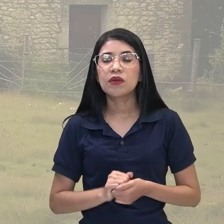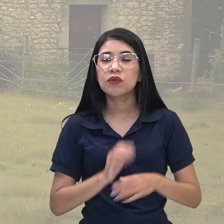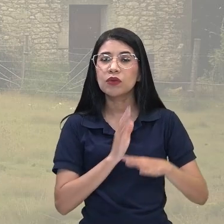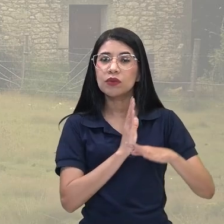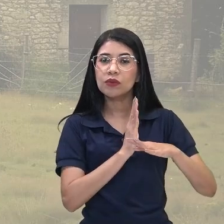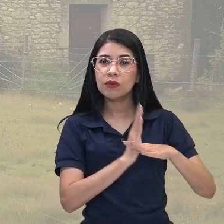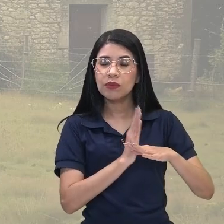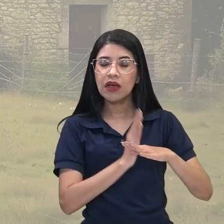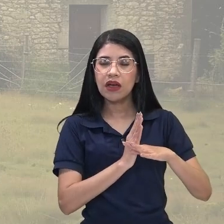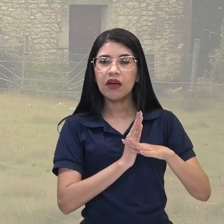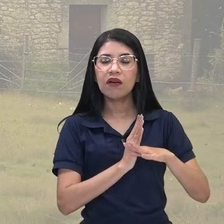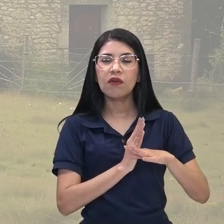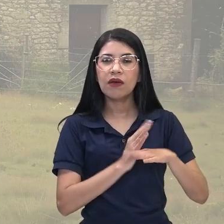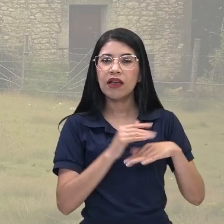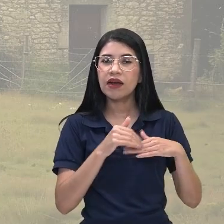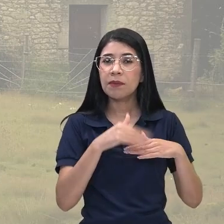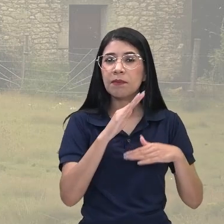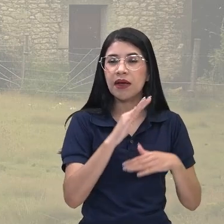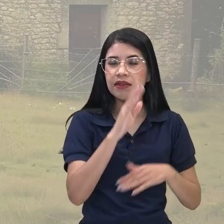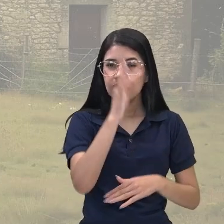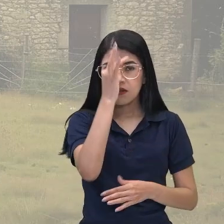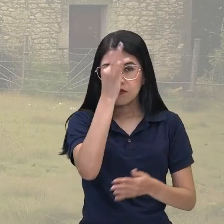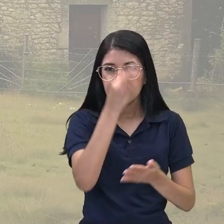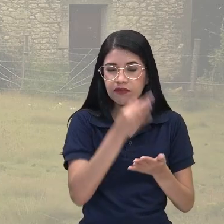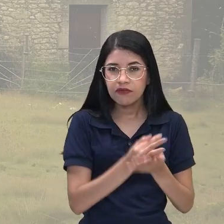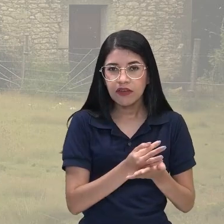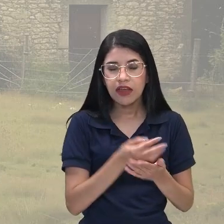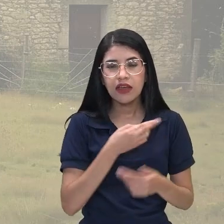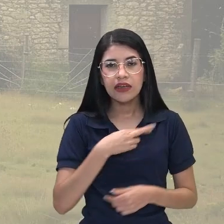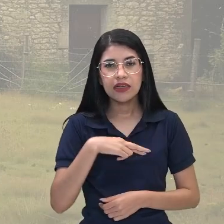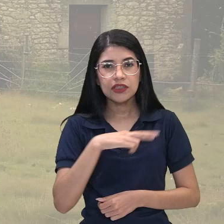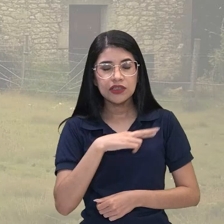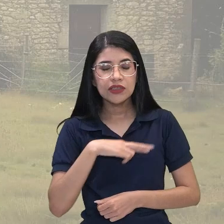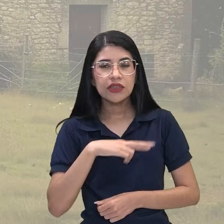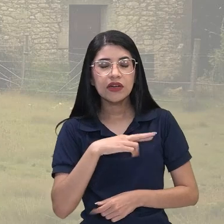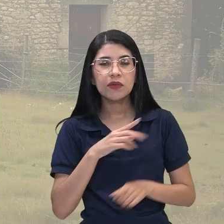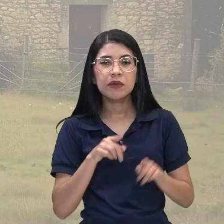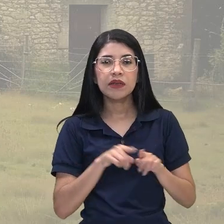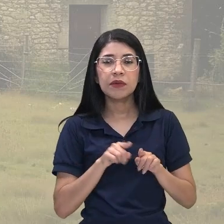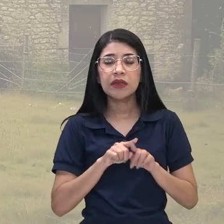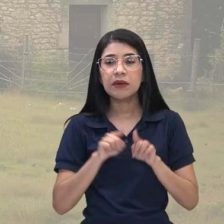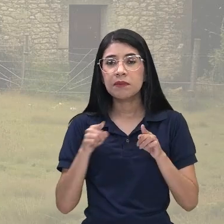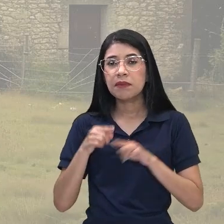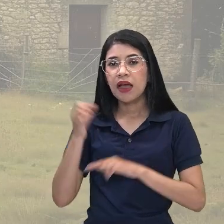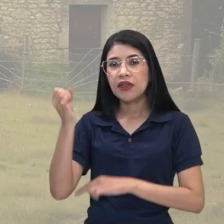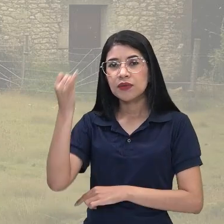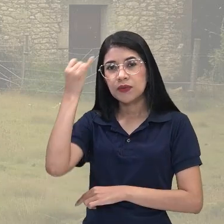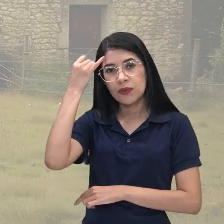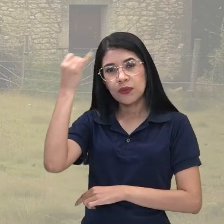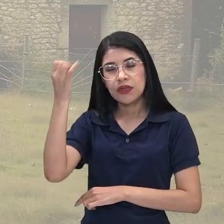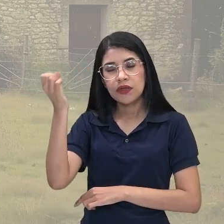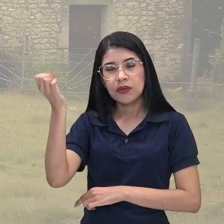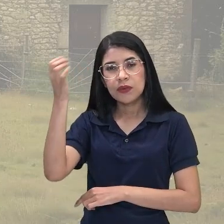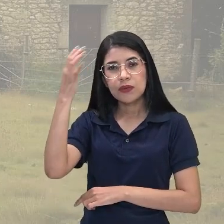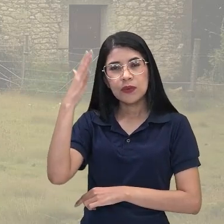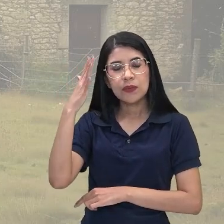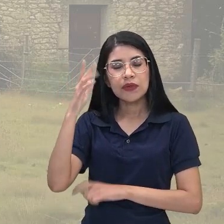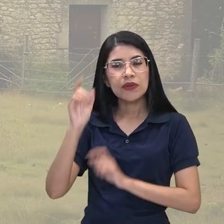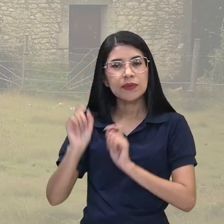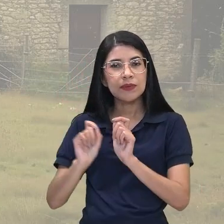Barroco, ia-se muito pela fé cristã, mas o iluminismo veio